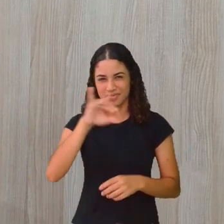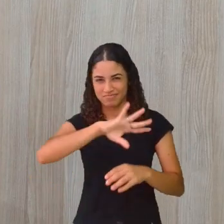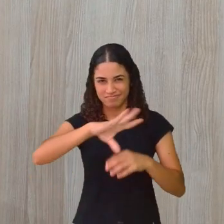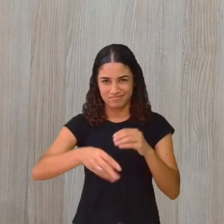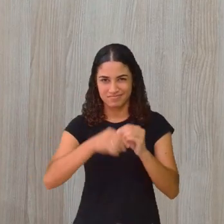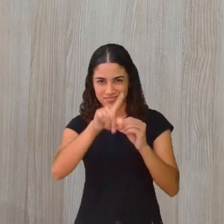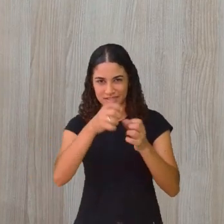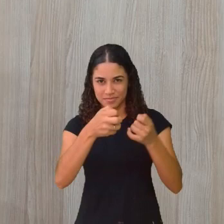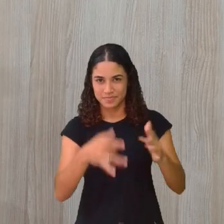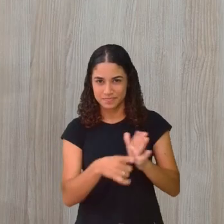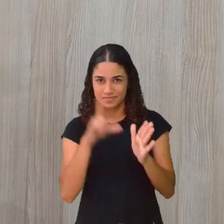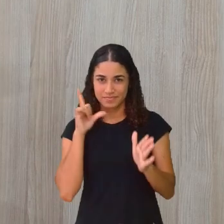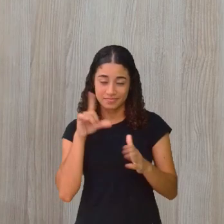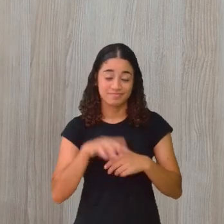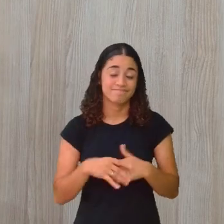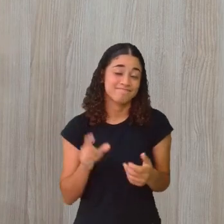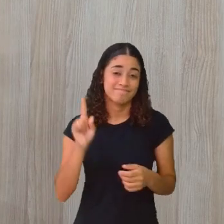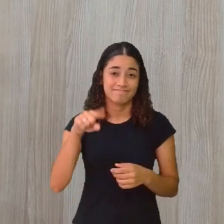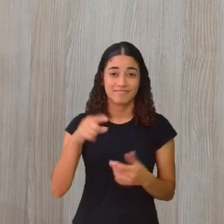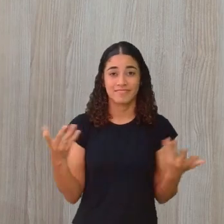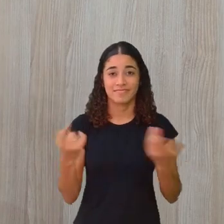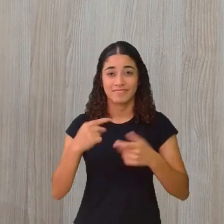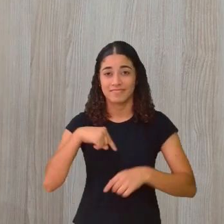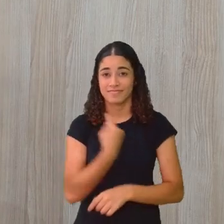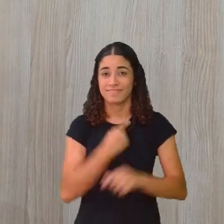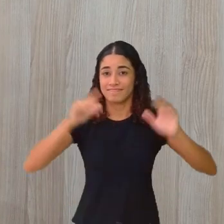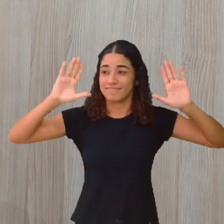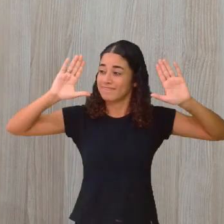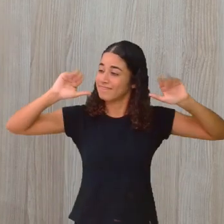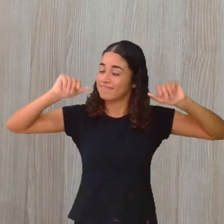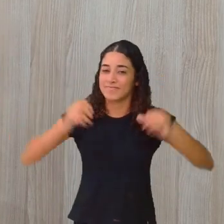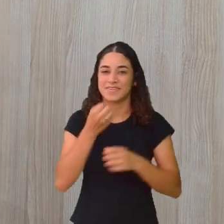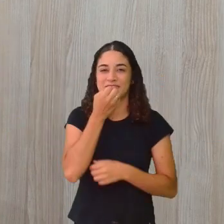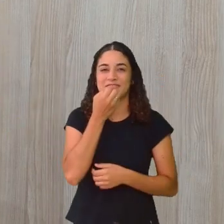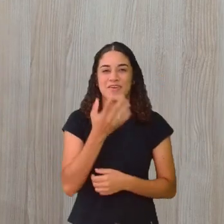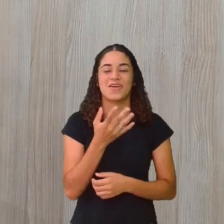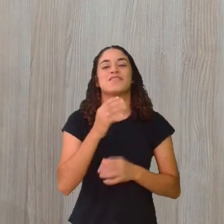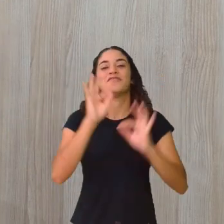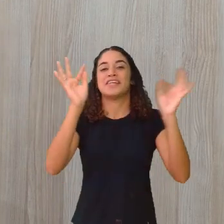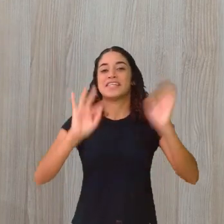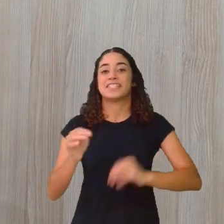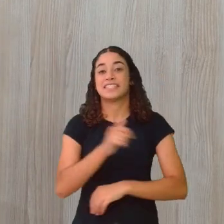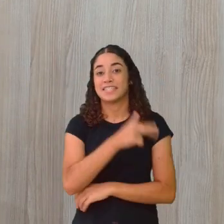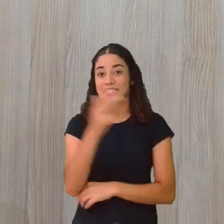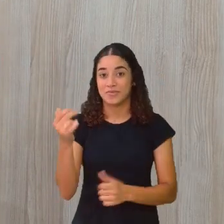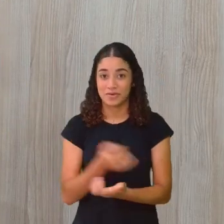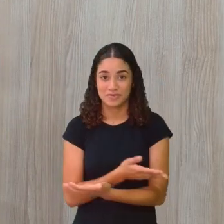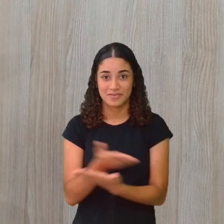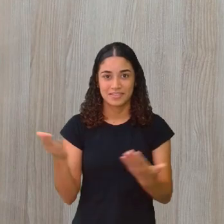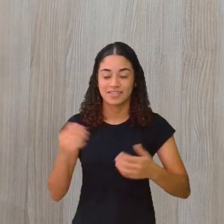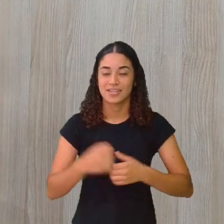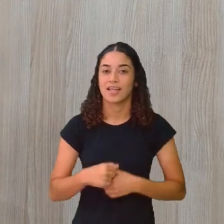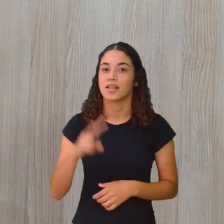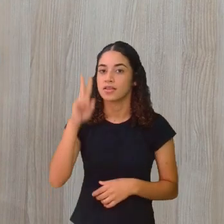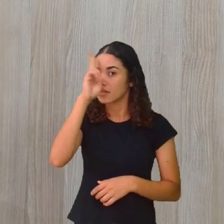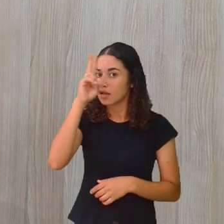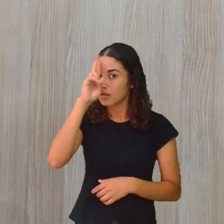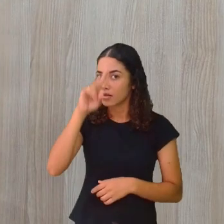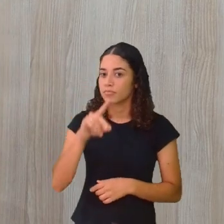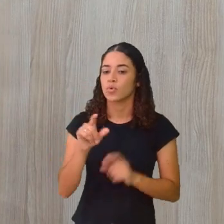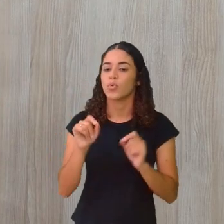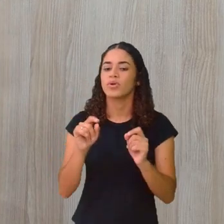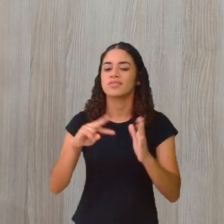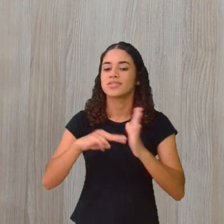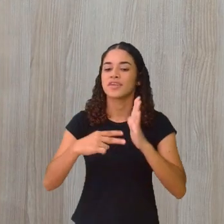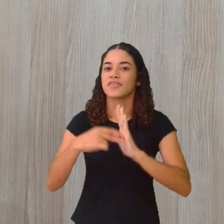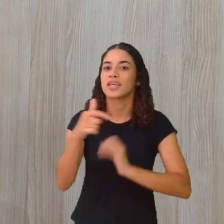estava falando. E é isso, né? A gente vai se despedindo. Um Feliz Natal, né? Realmente leve aí essa mensagem do que é o